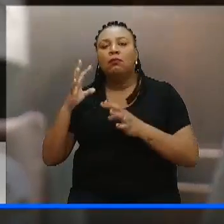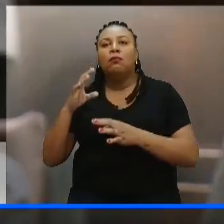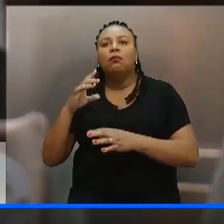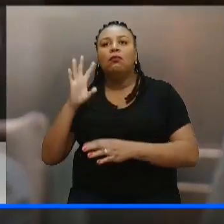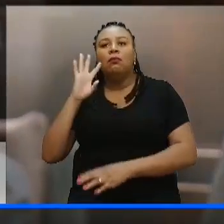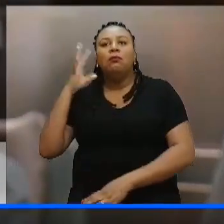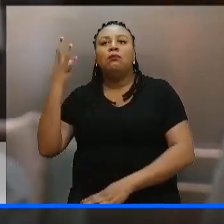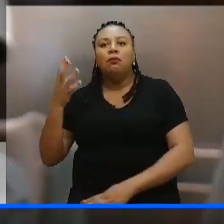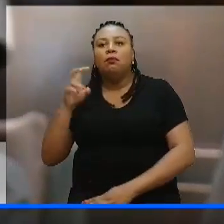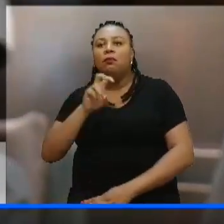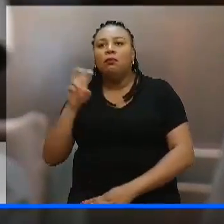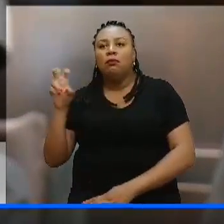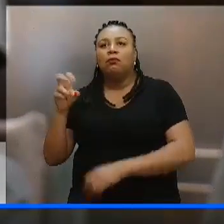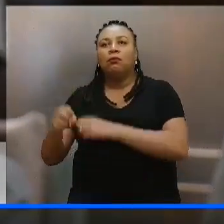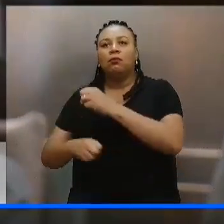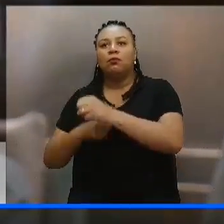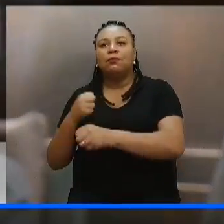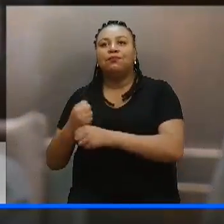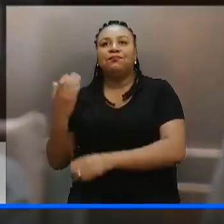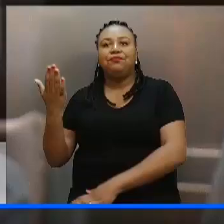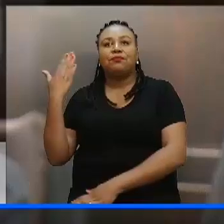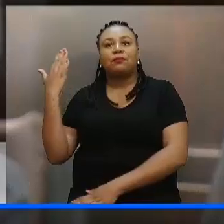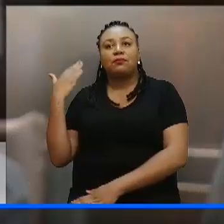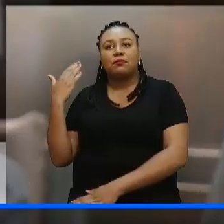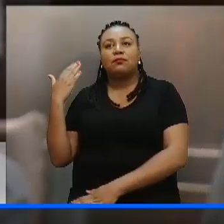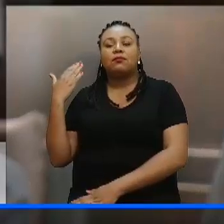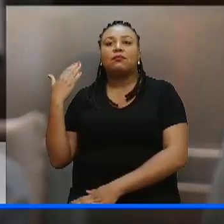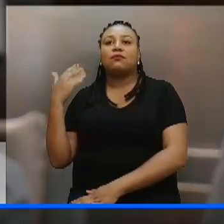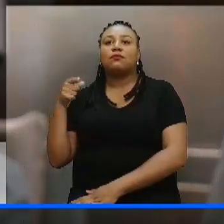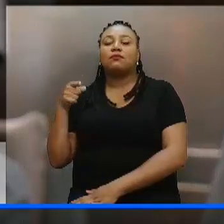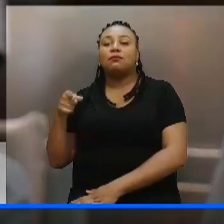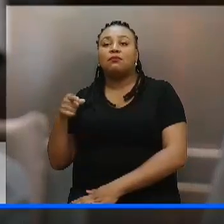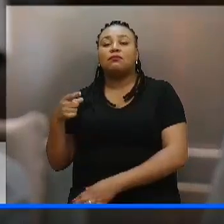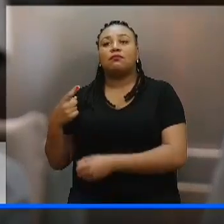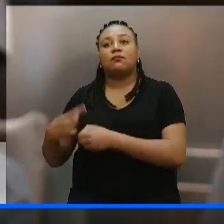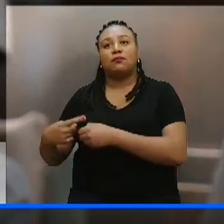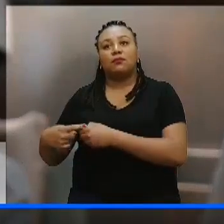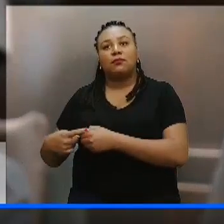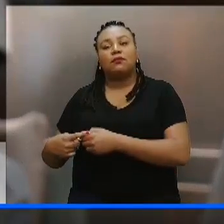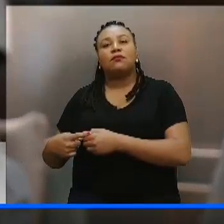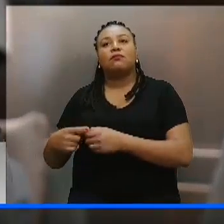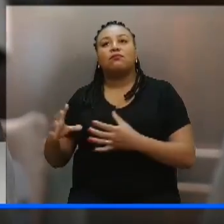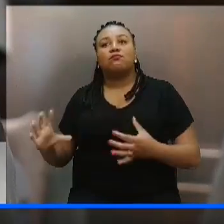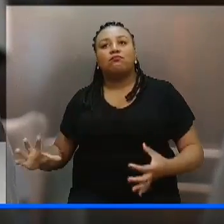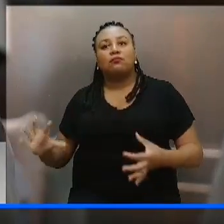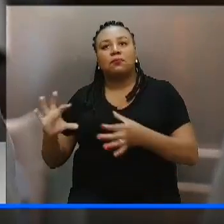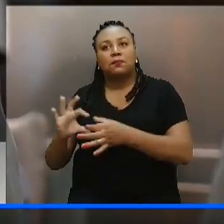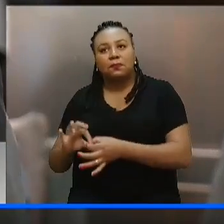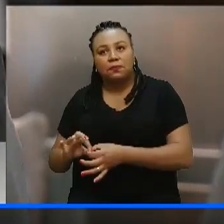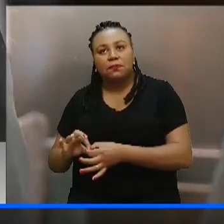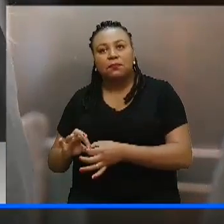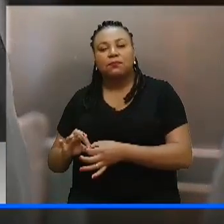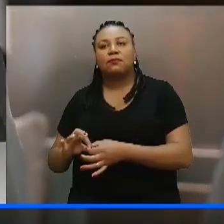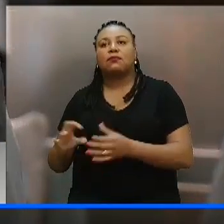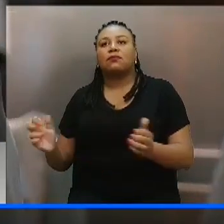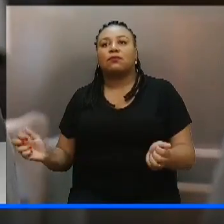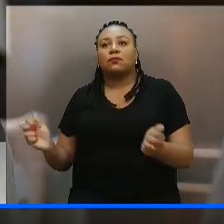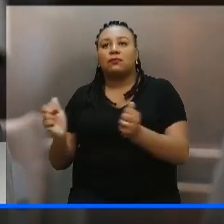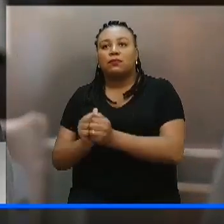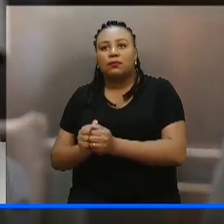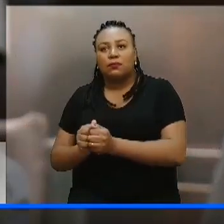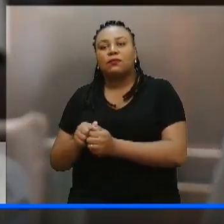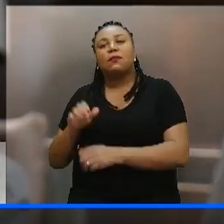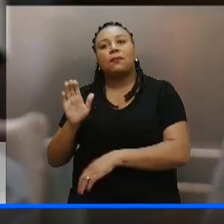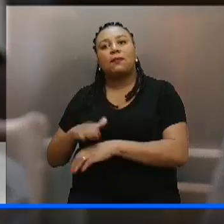tomadas 55 anos atrás por estes municípios de se unirem para juntos